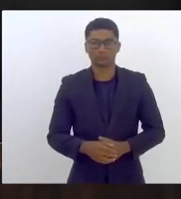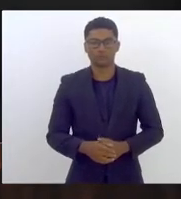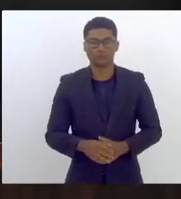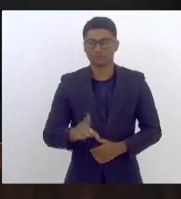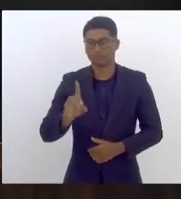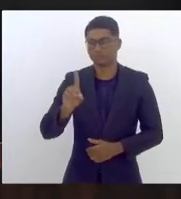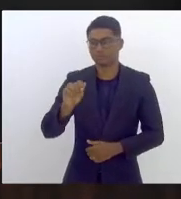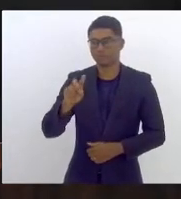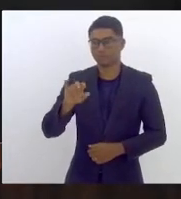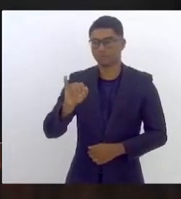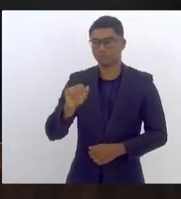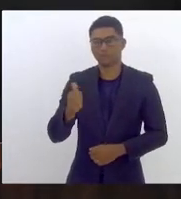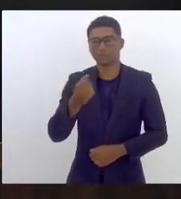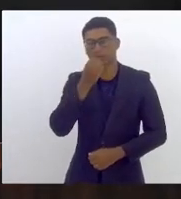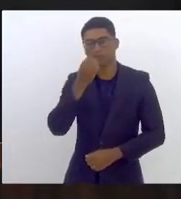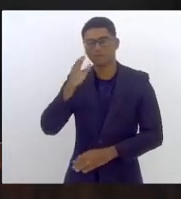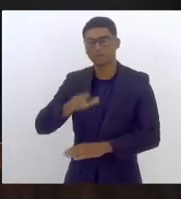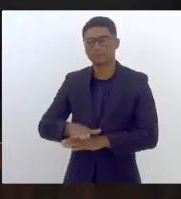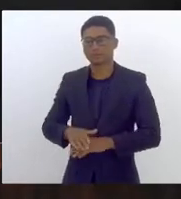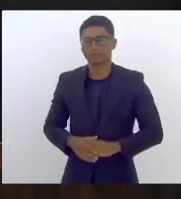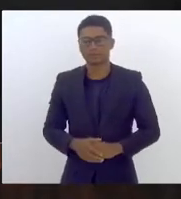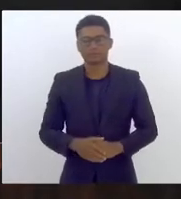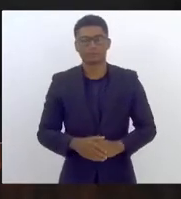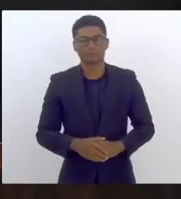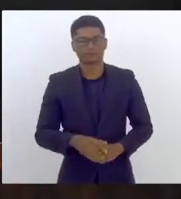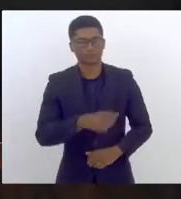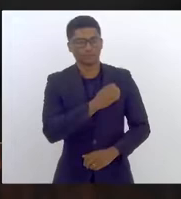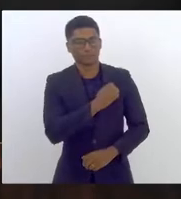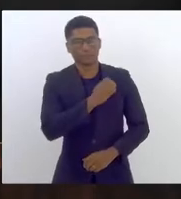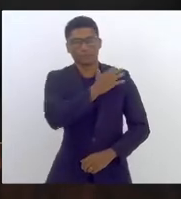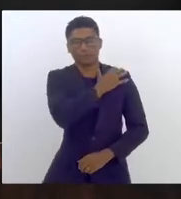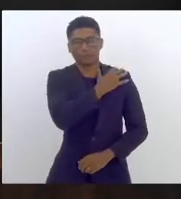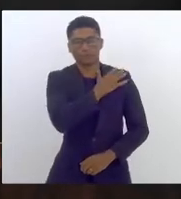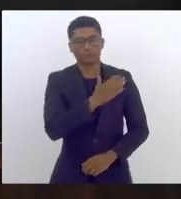Monteiro nosso Coronel